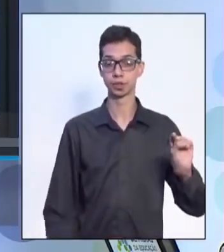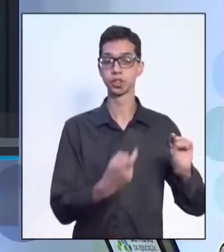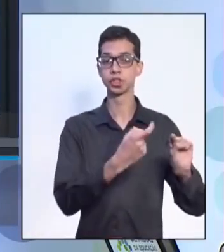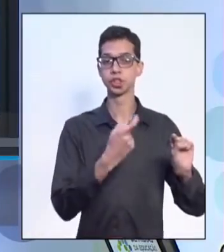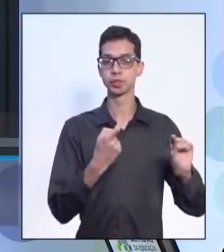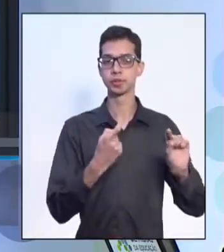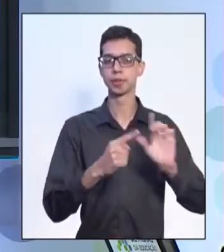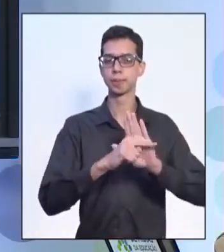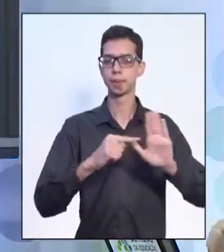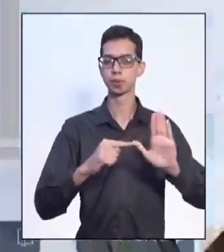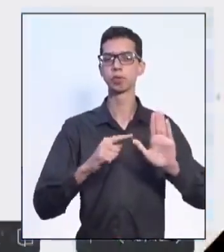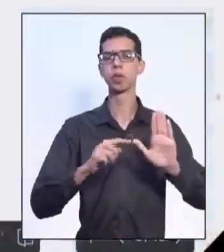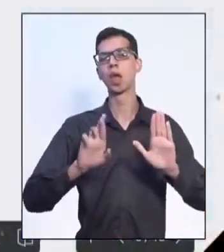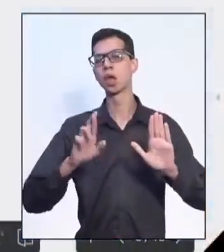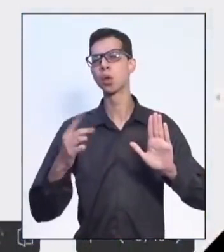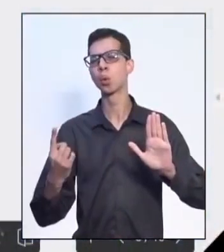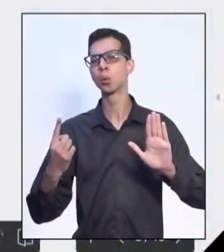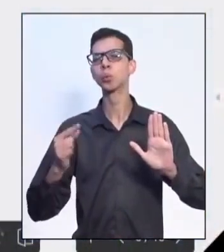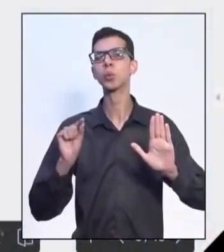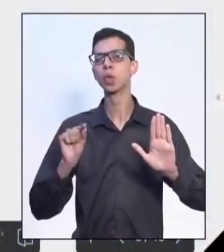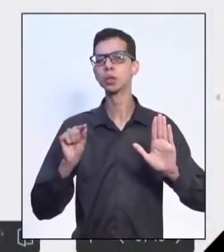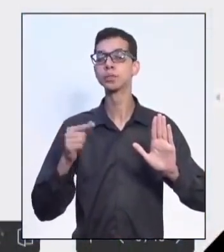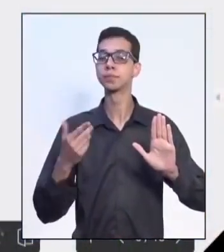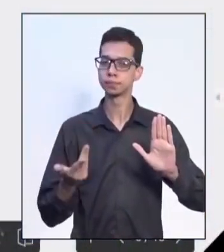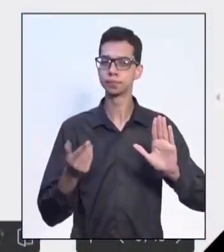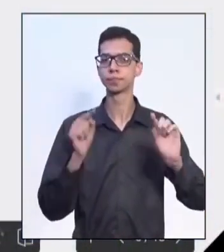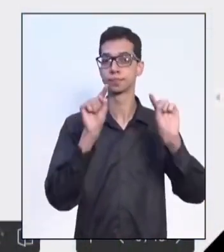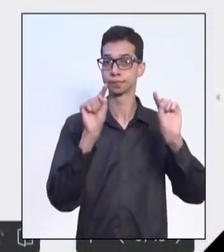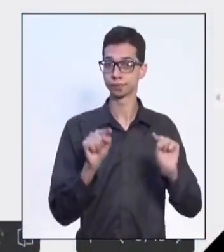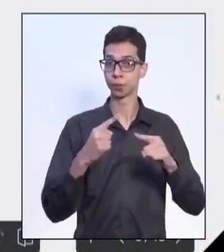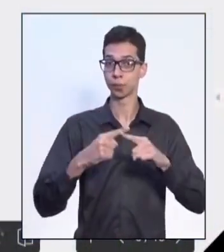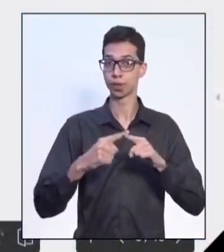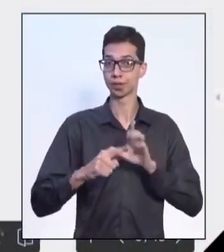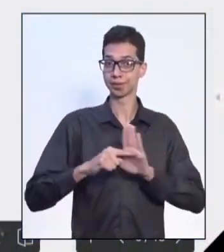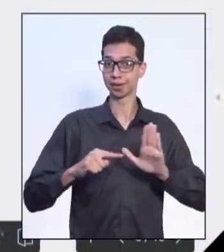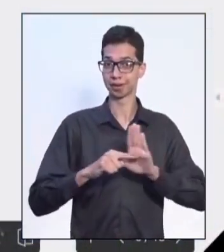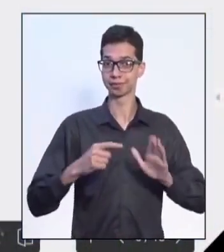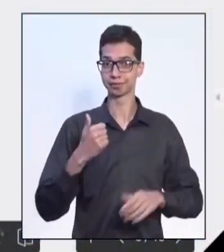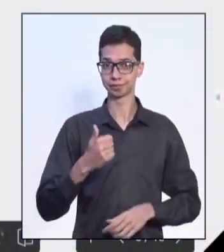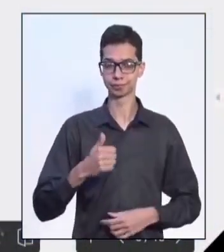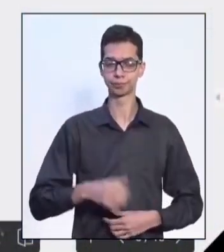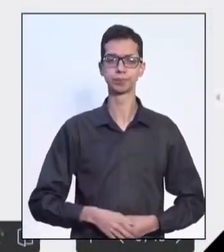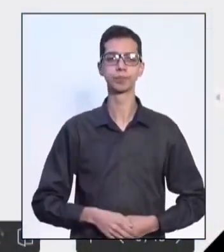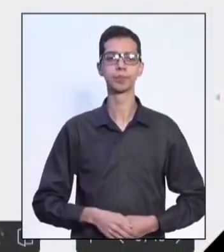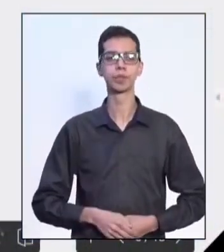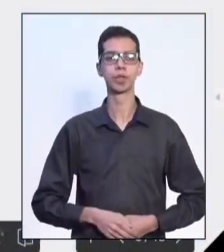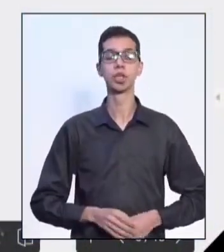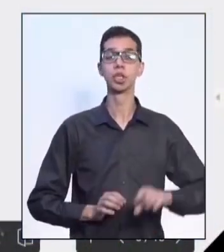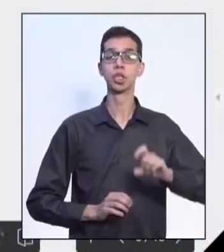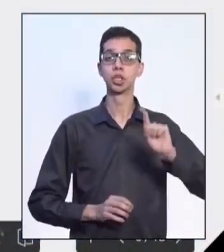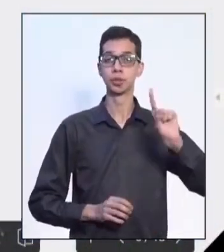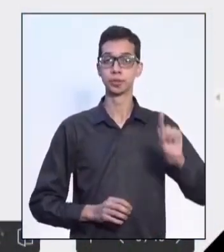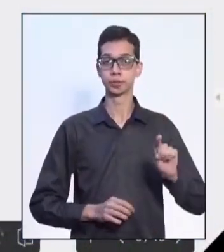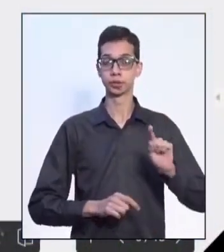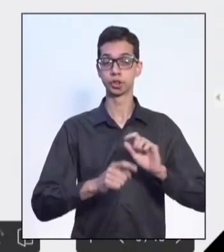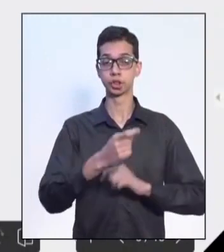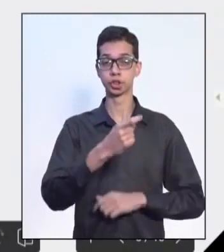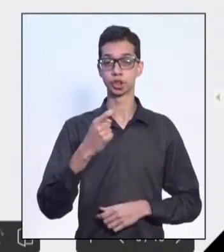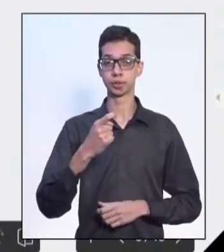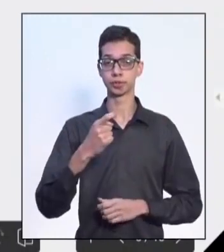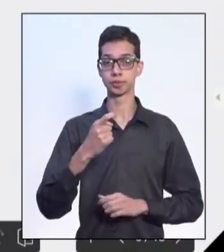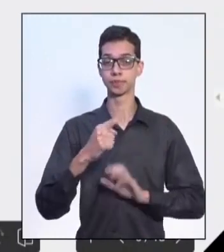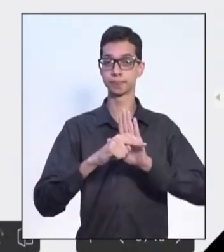é negativo, vou colocar dentro dos parênteses. Aqui, x menos R2 é